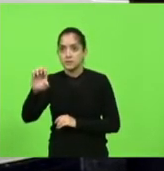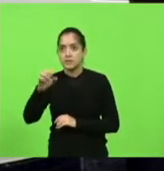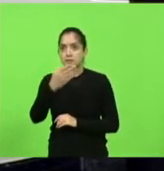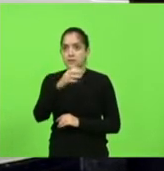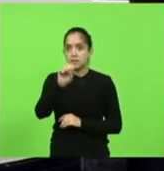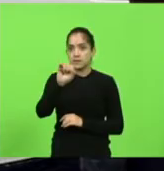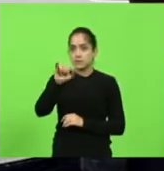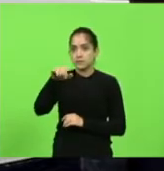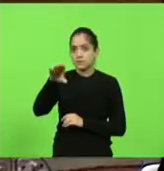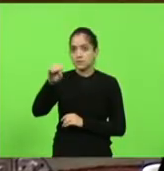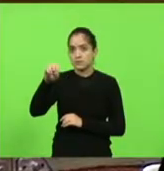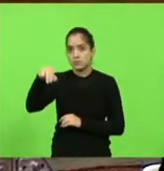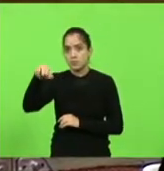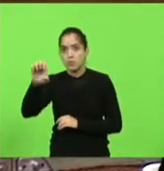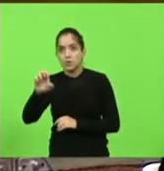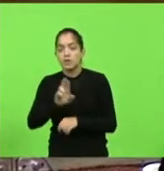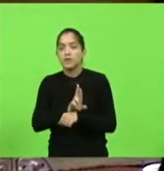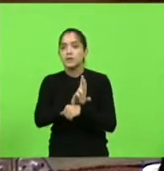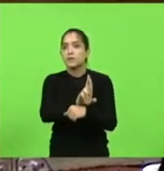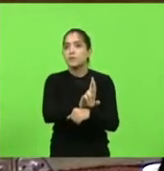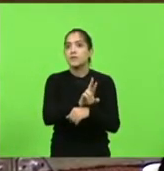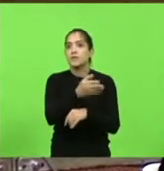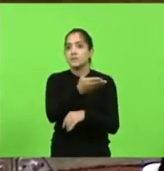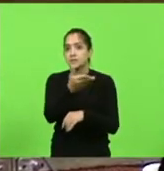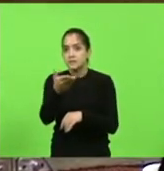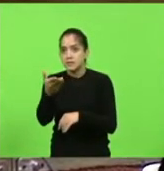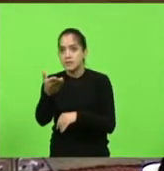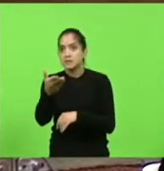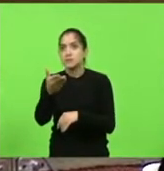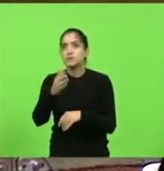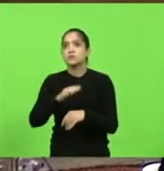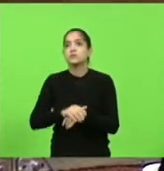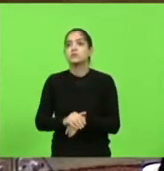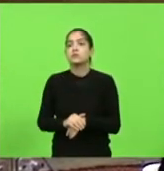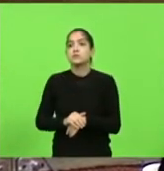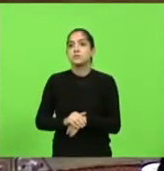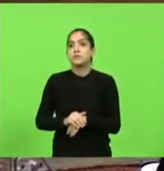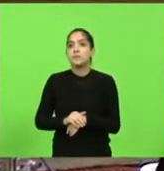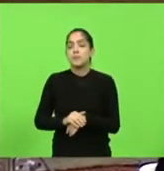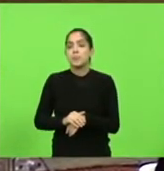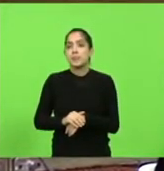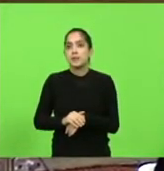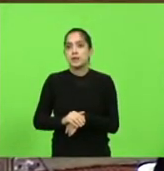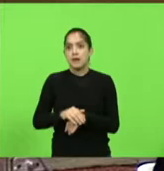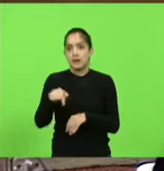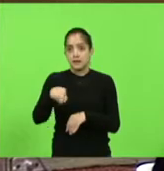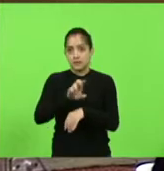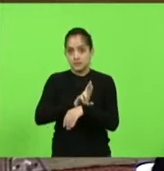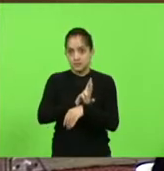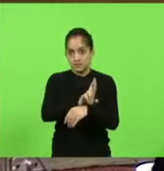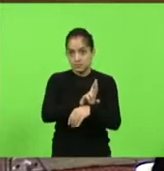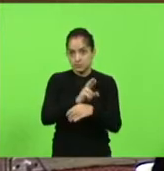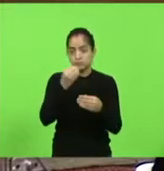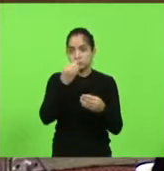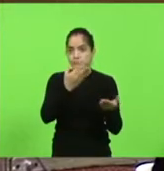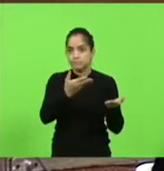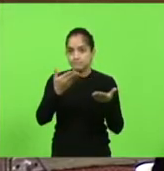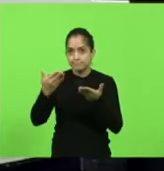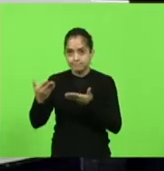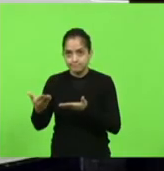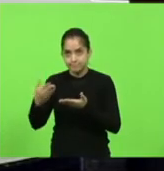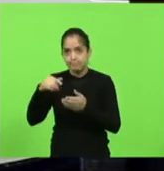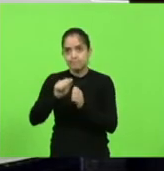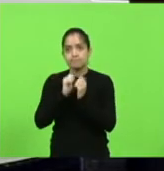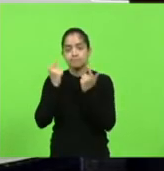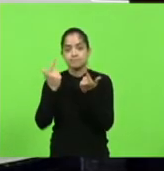Simone Senen, que representam o Círculo Trentino em Santa Catarina. Sejam bem-vindas na casa.